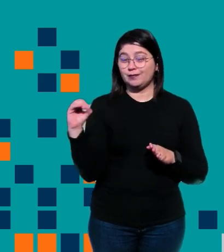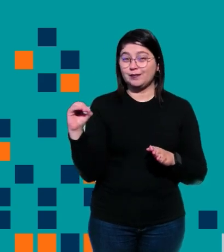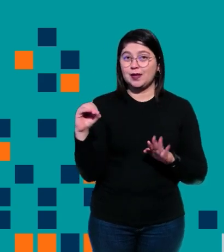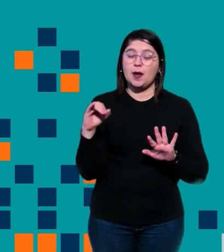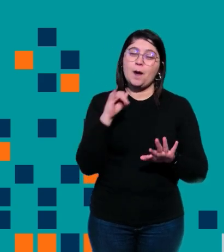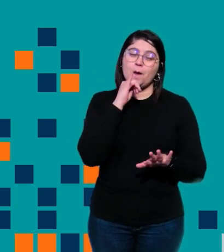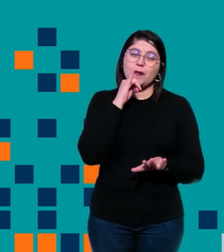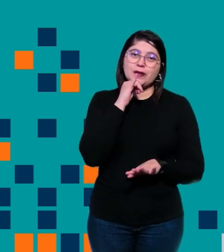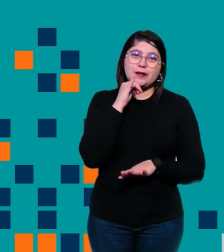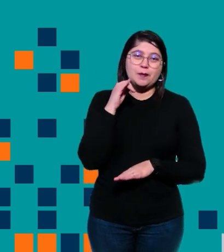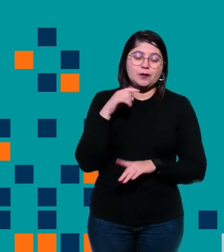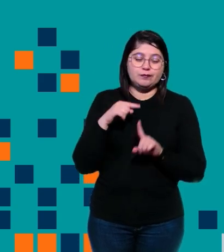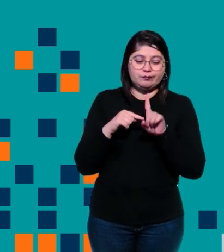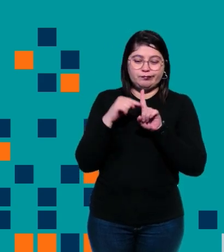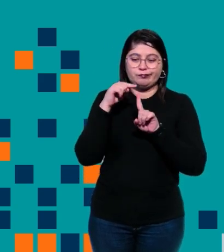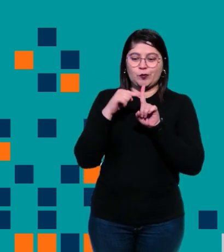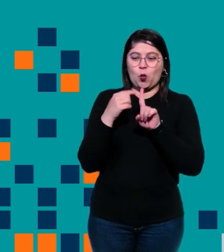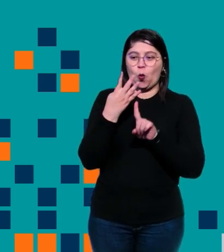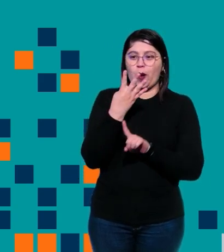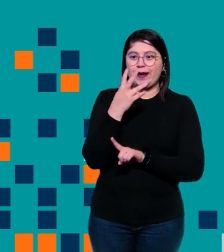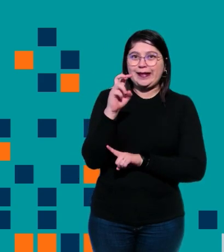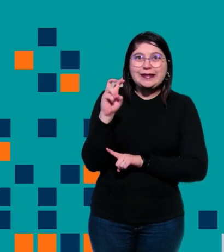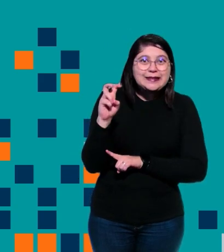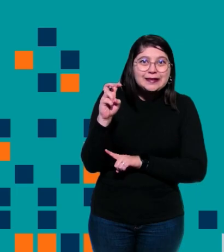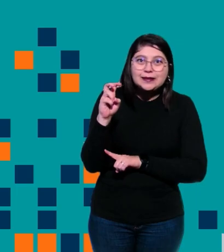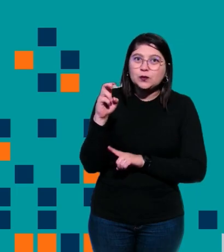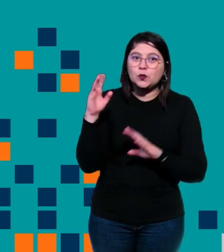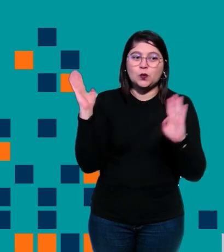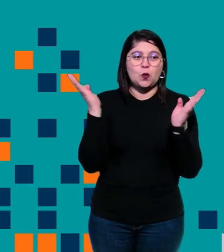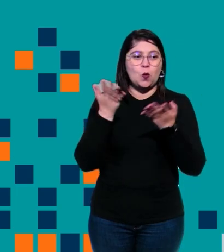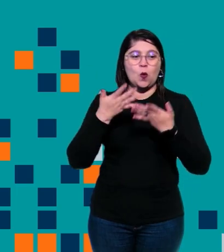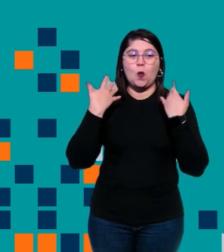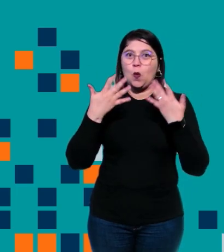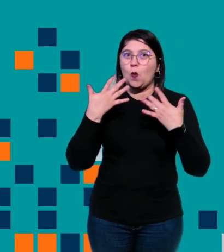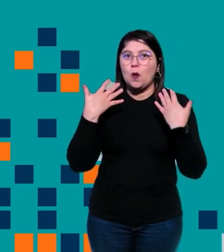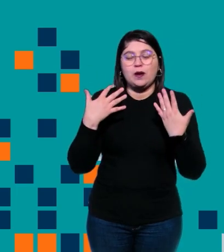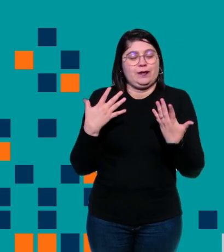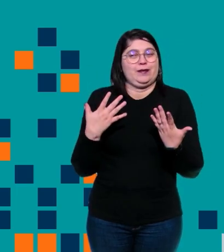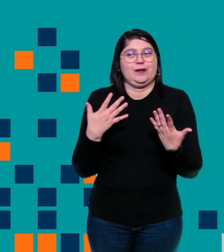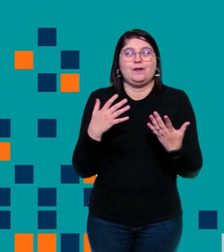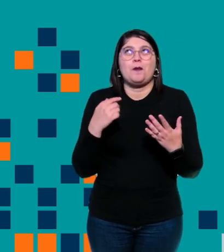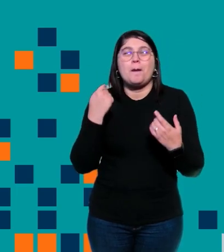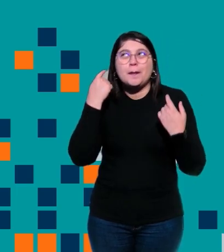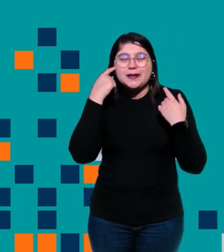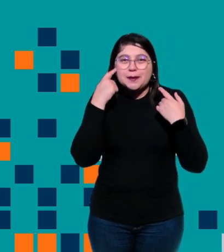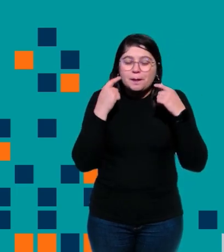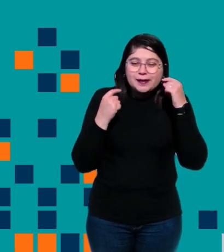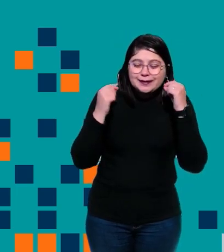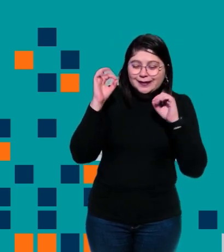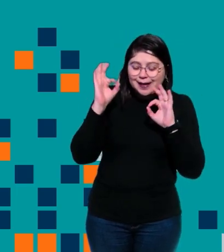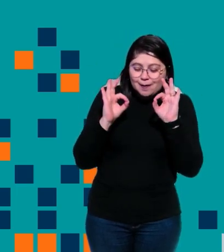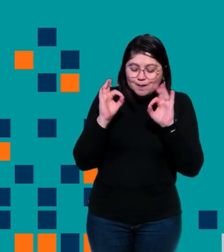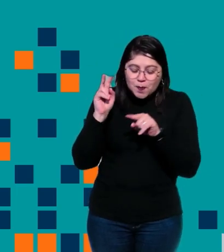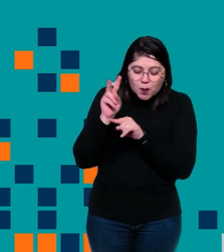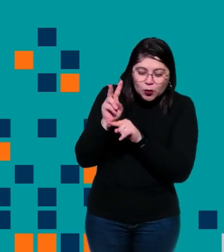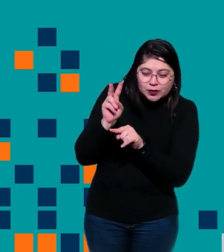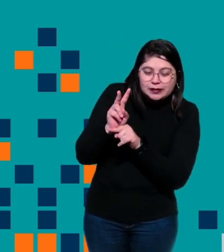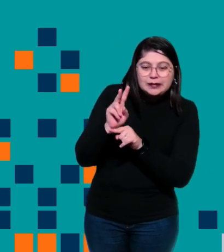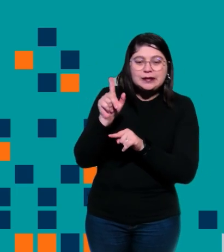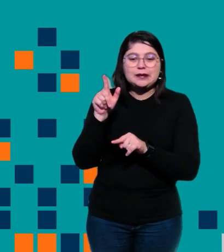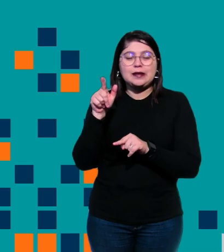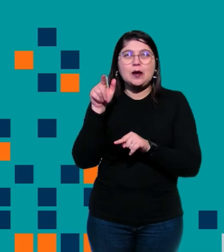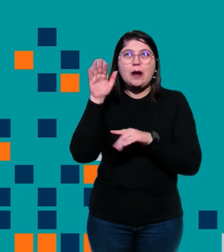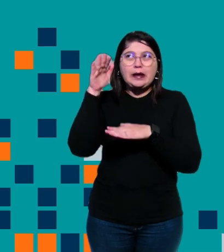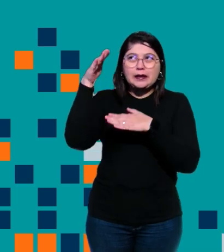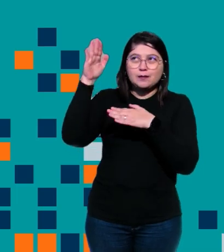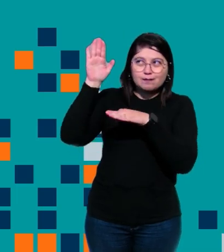verão. Então, não é assim, não dá para você ter vidro para cá. Então, essas proteções, essa aba também